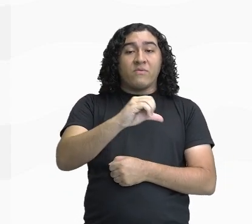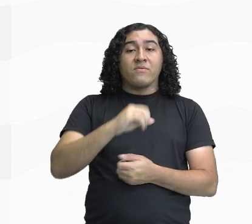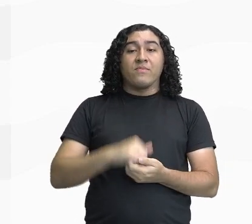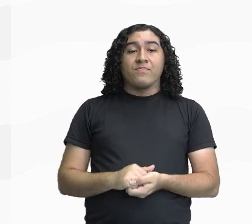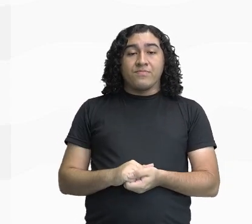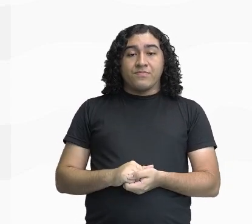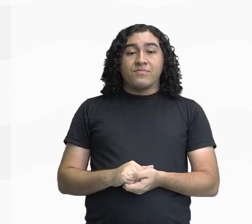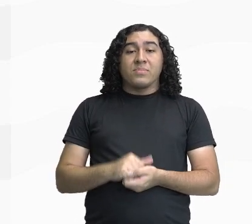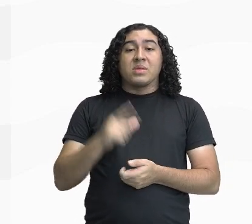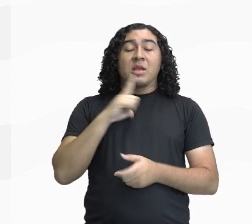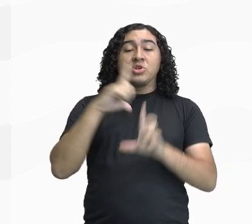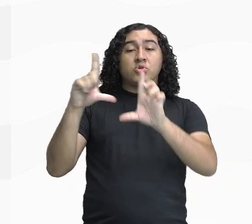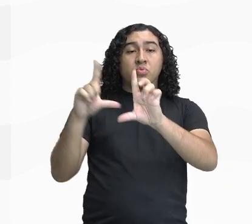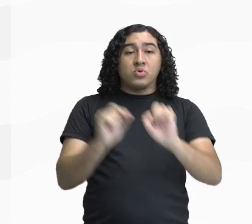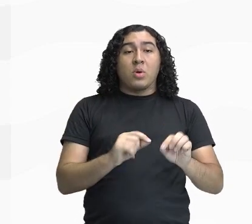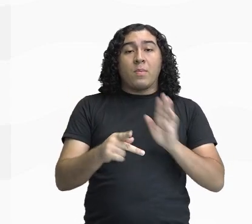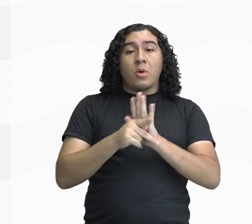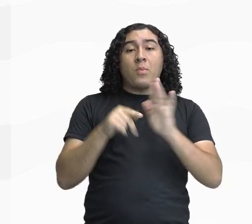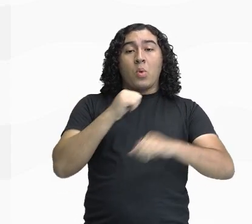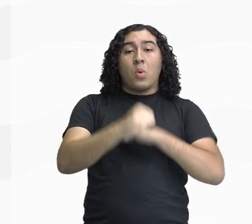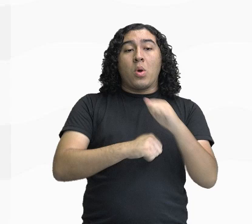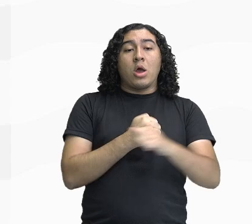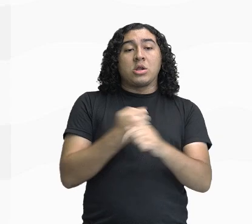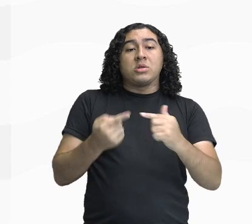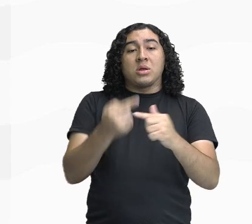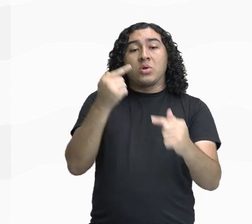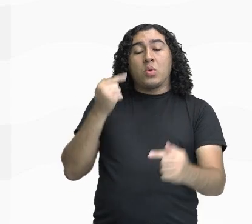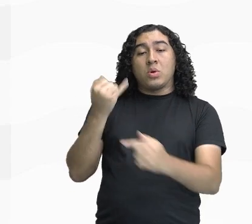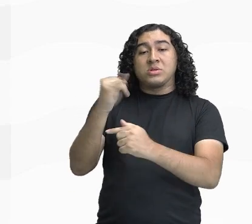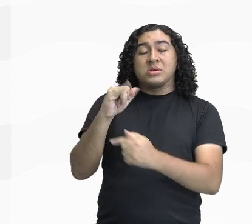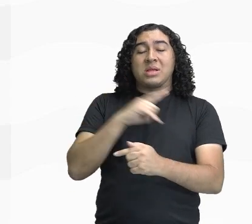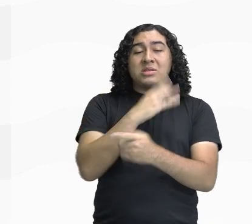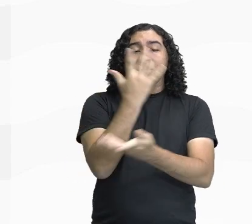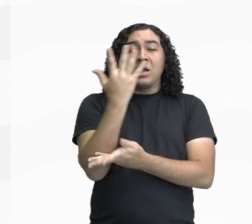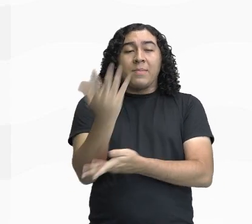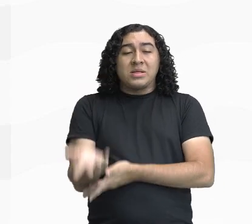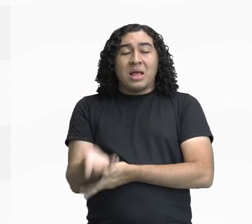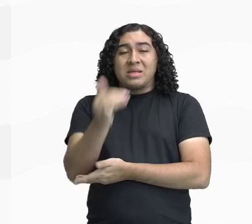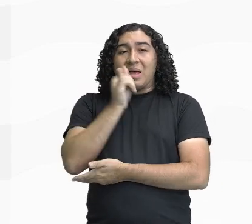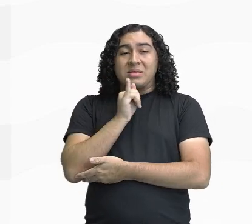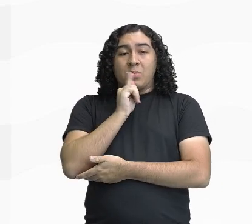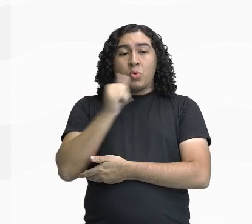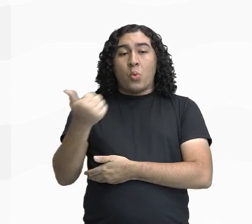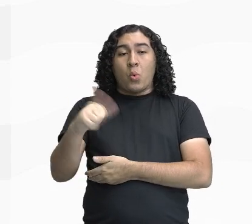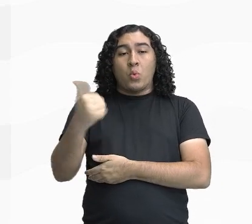redução em relação ao ano anterior, quando foram desmatados cerca de